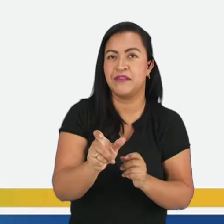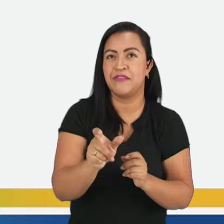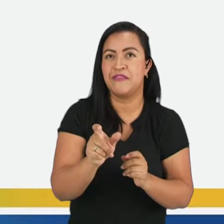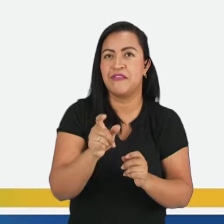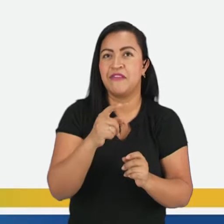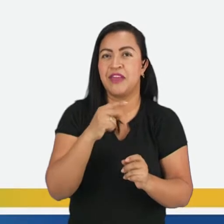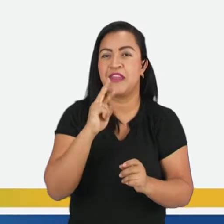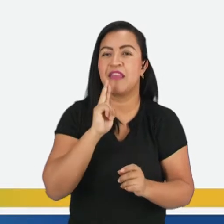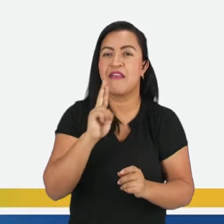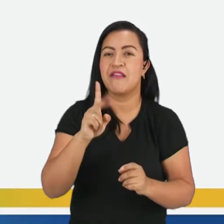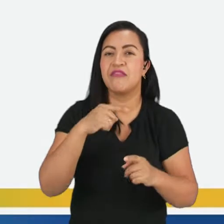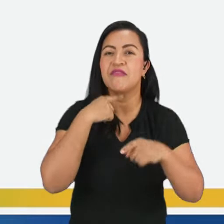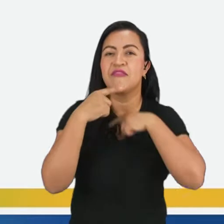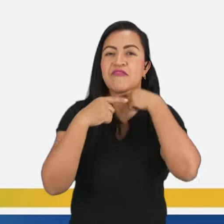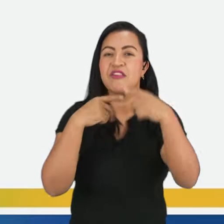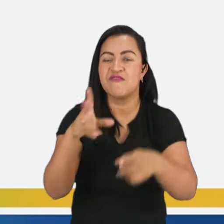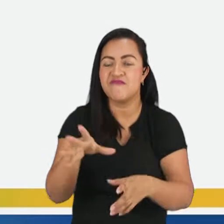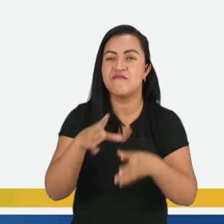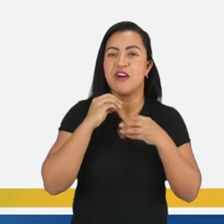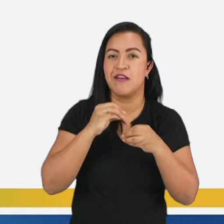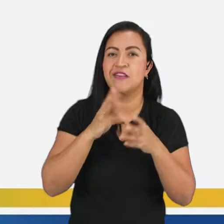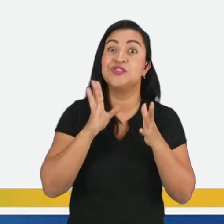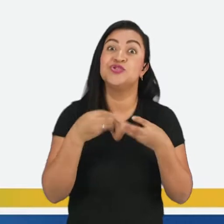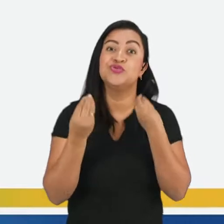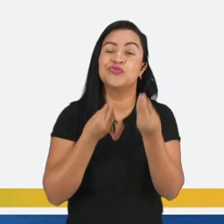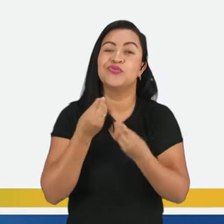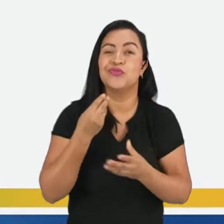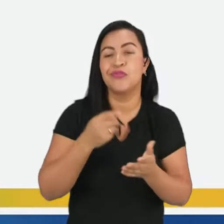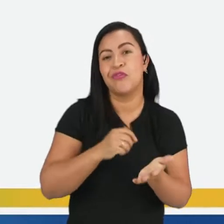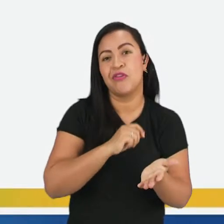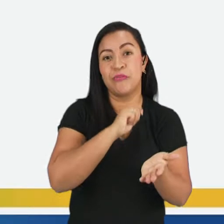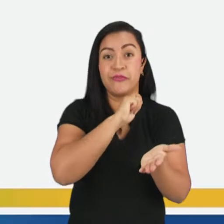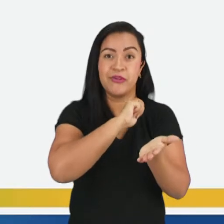ou pronunciá-las. Então, a gente vê aí, ó.